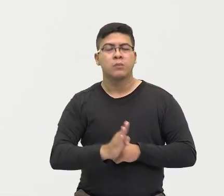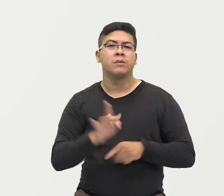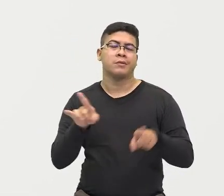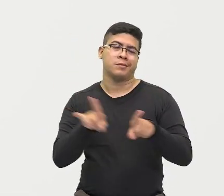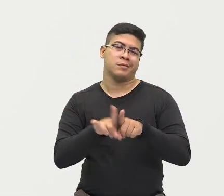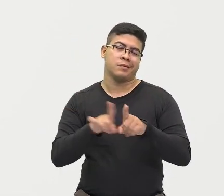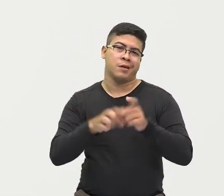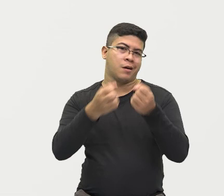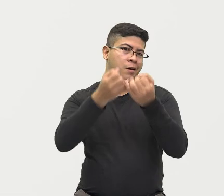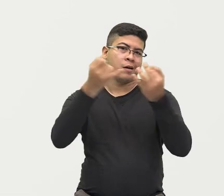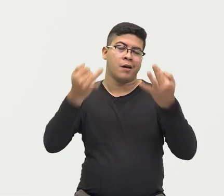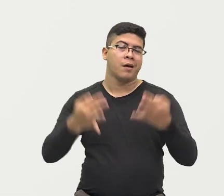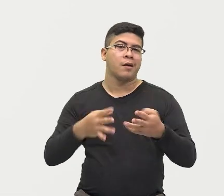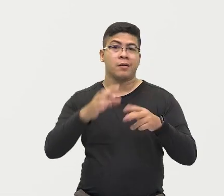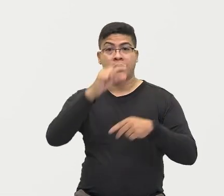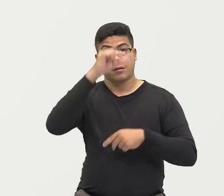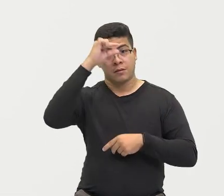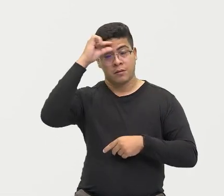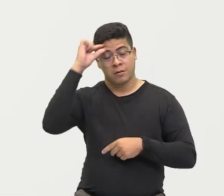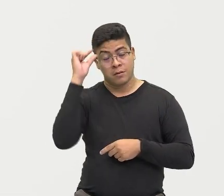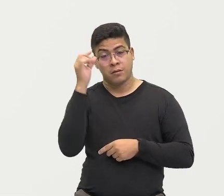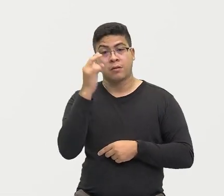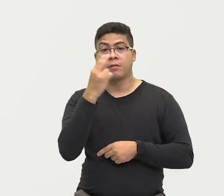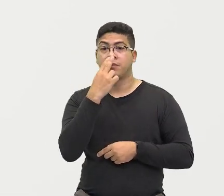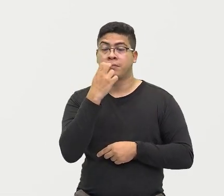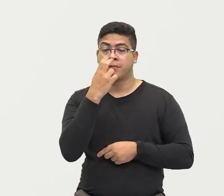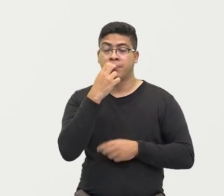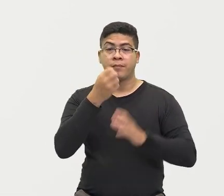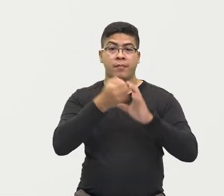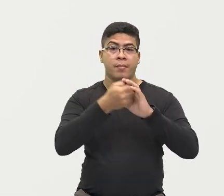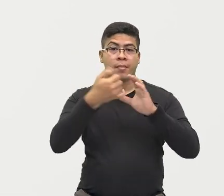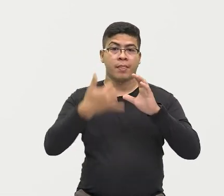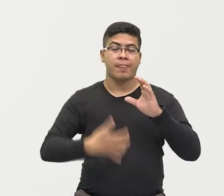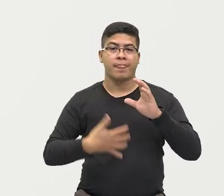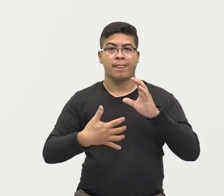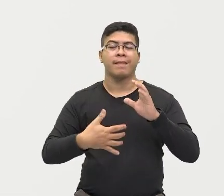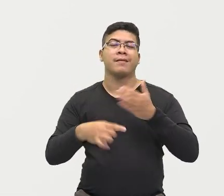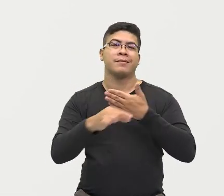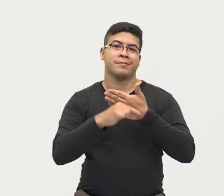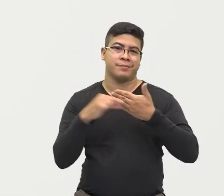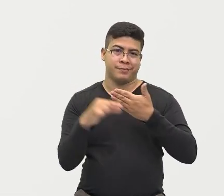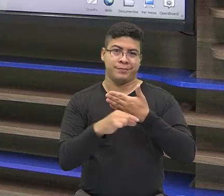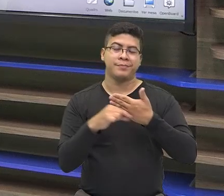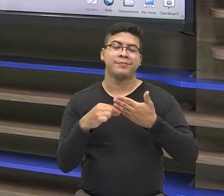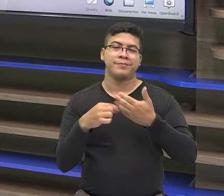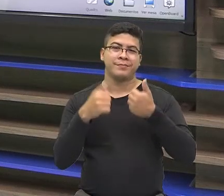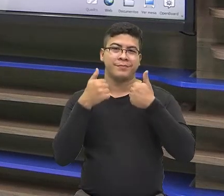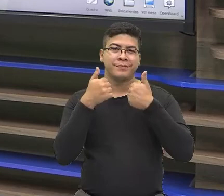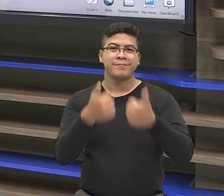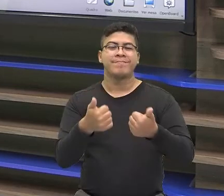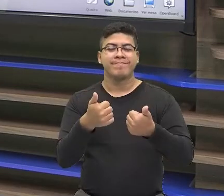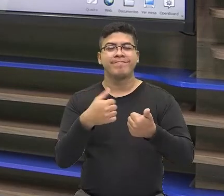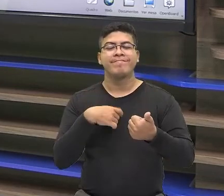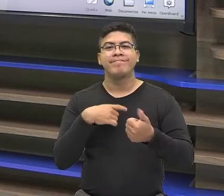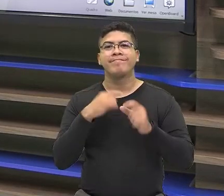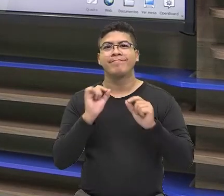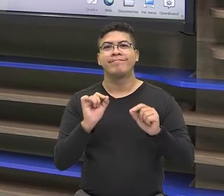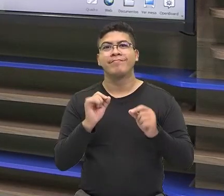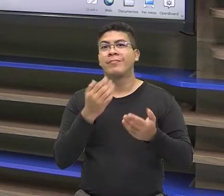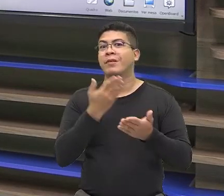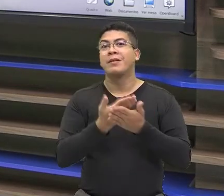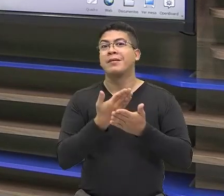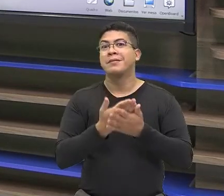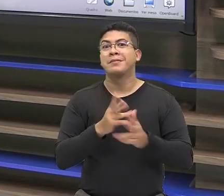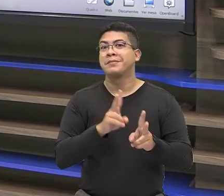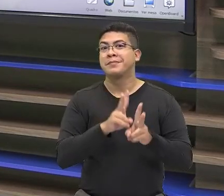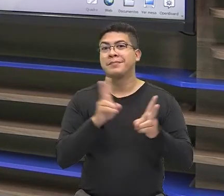aí, então, de características do nosso Monteiro Lobato. Muito bem. Então, o que foi que nós aprendemos